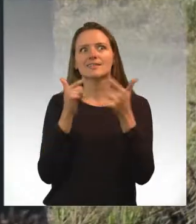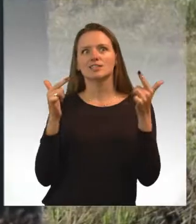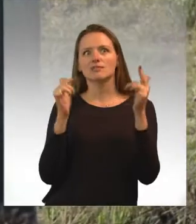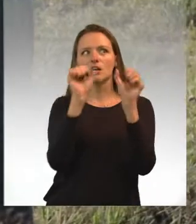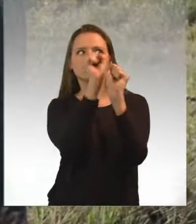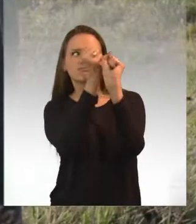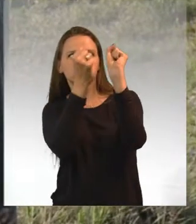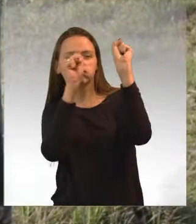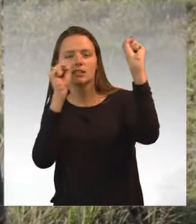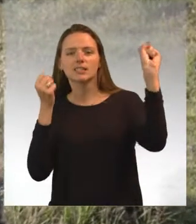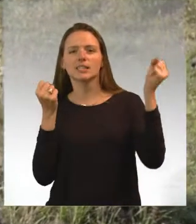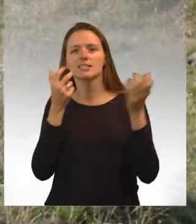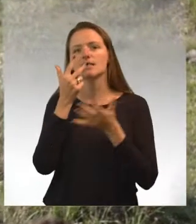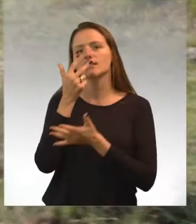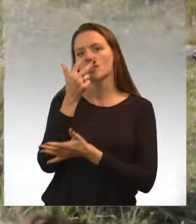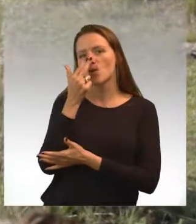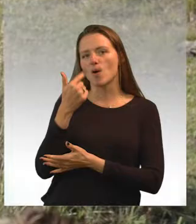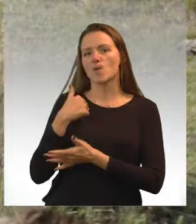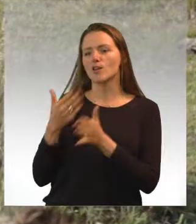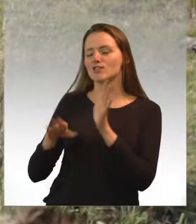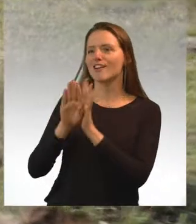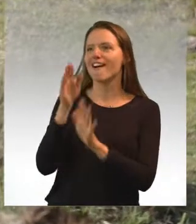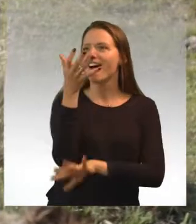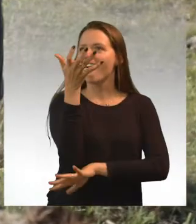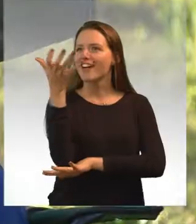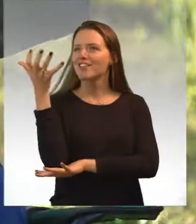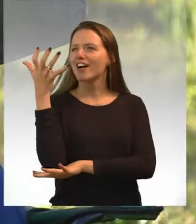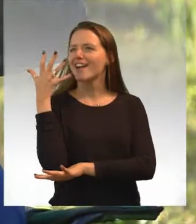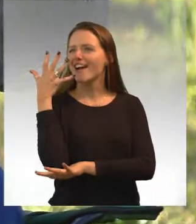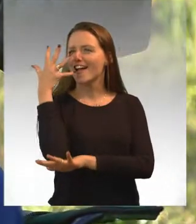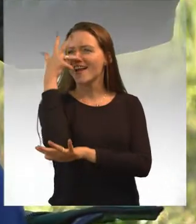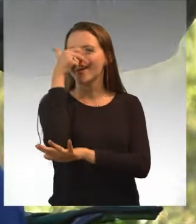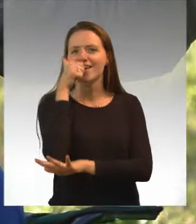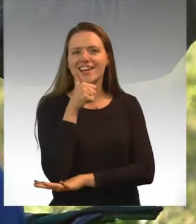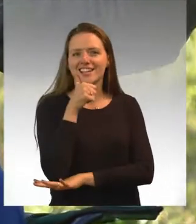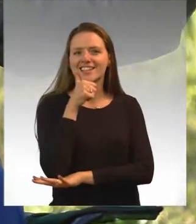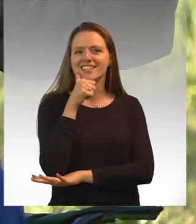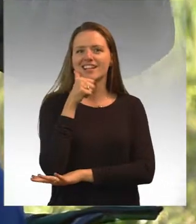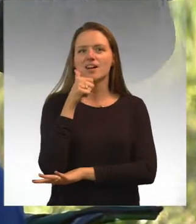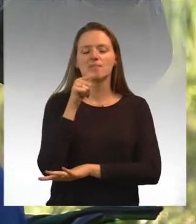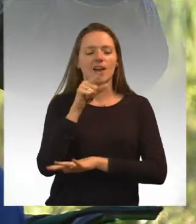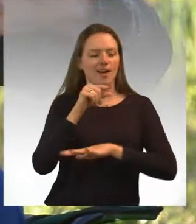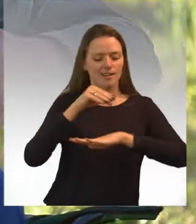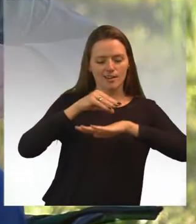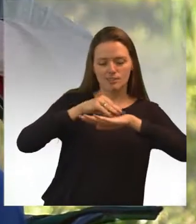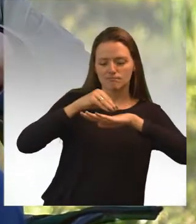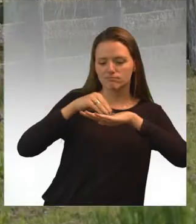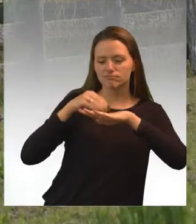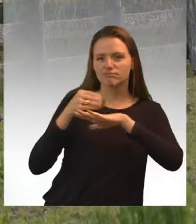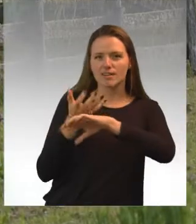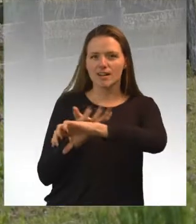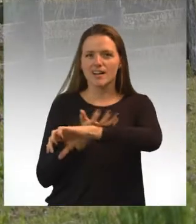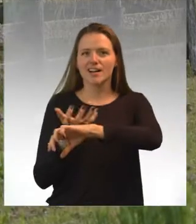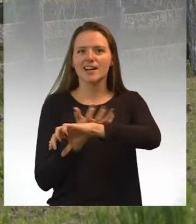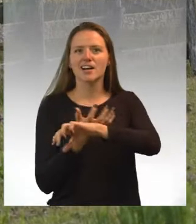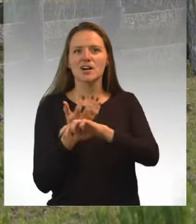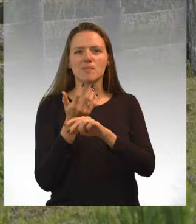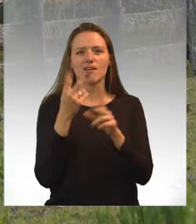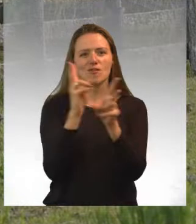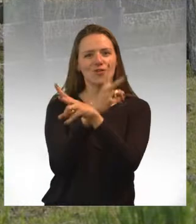chegar aqui e falar, aquela araucária é linda, olha aqueles musgos balançando no vento, que